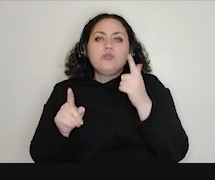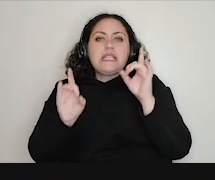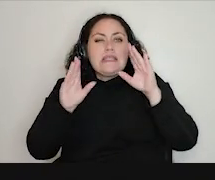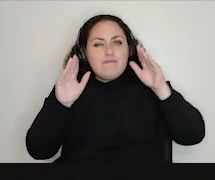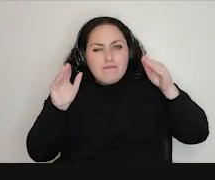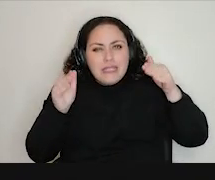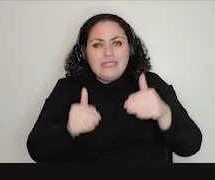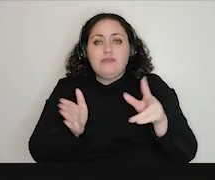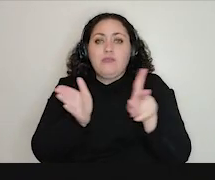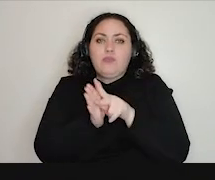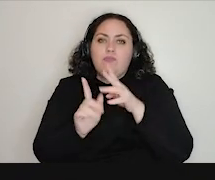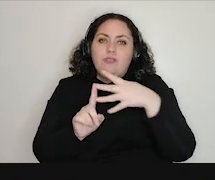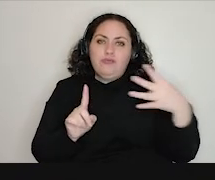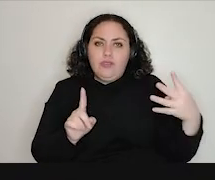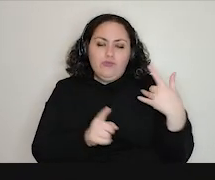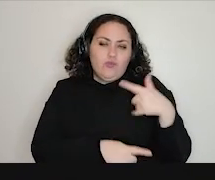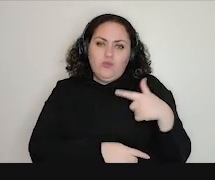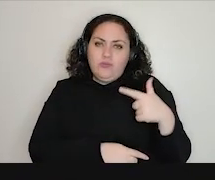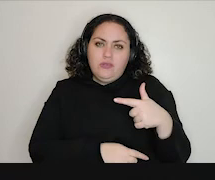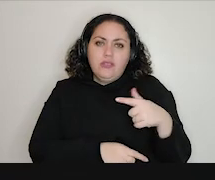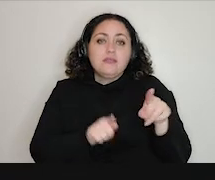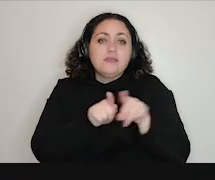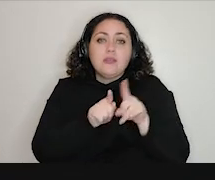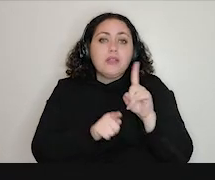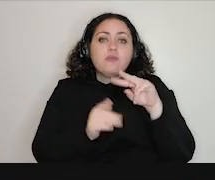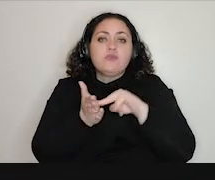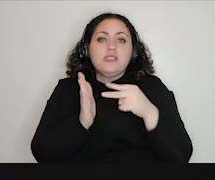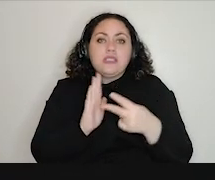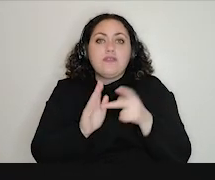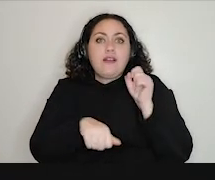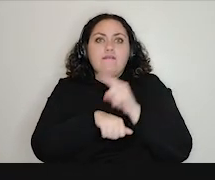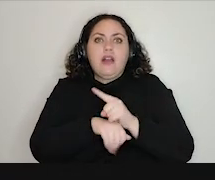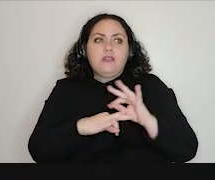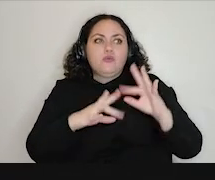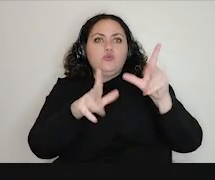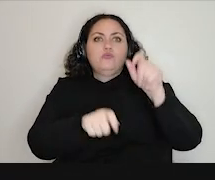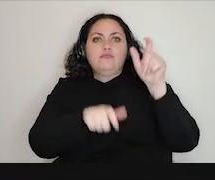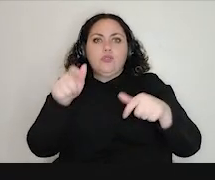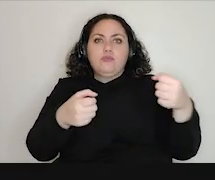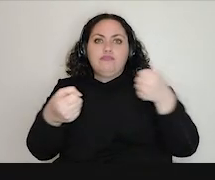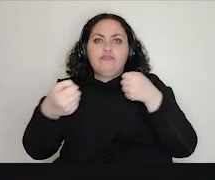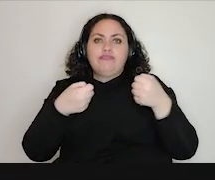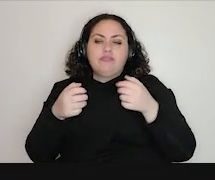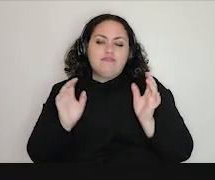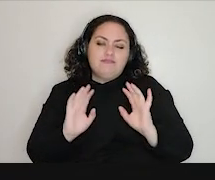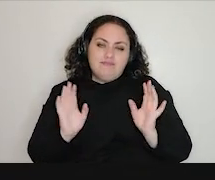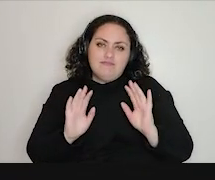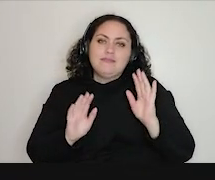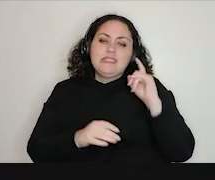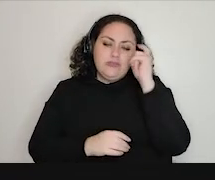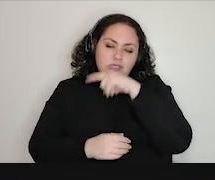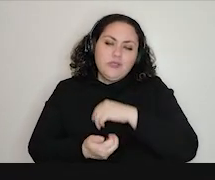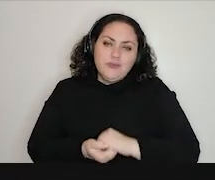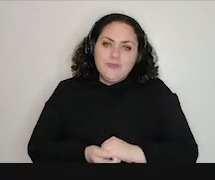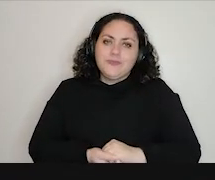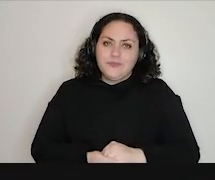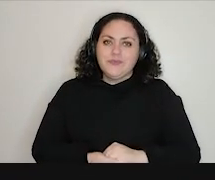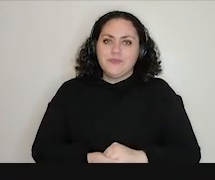população LGBT e não necessariamente eles vão estar conseguindo comportar toda a demanda. Então, é bem difícil.